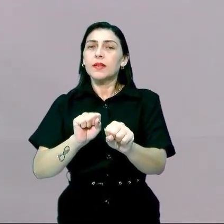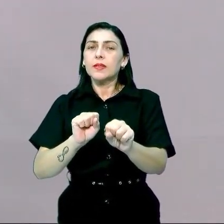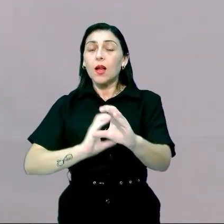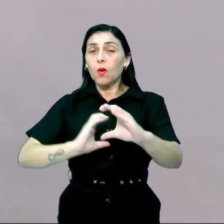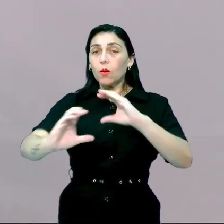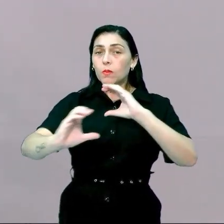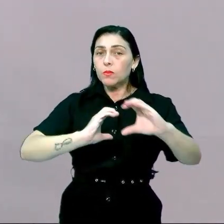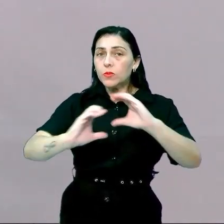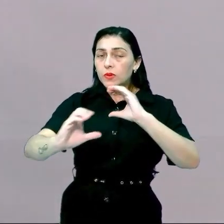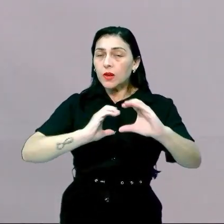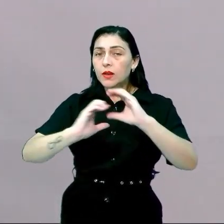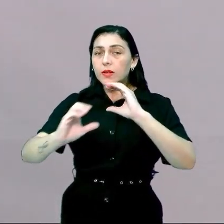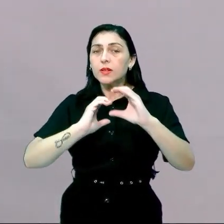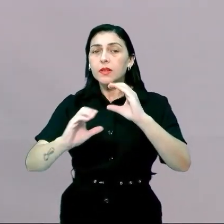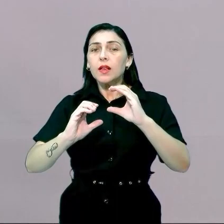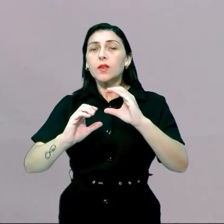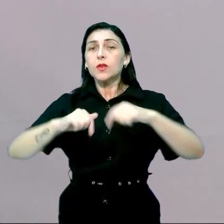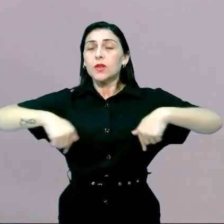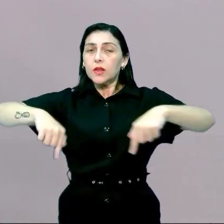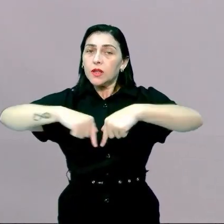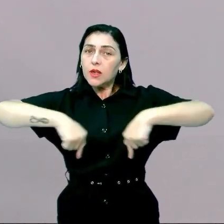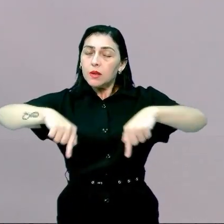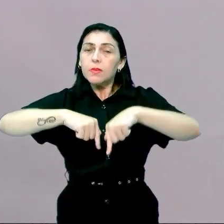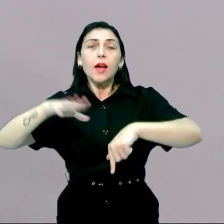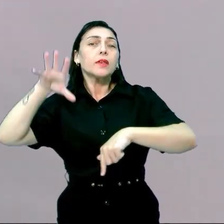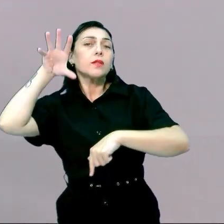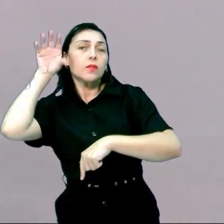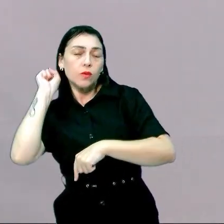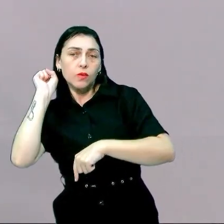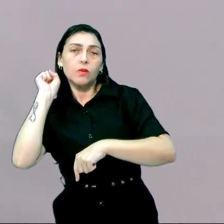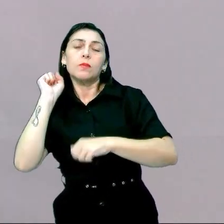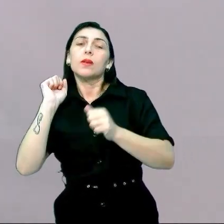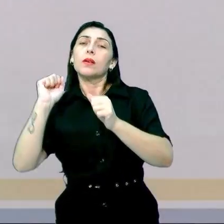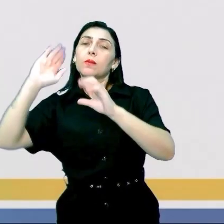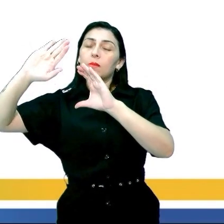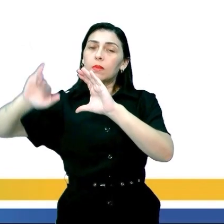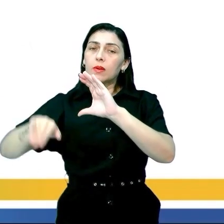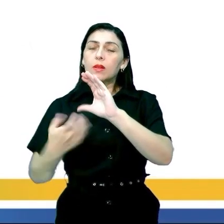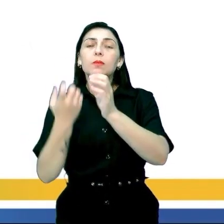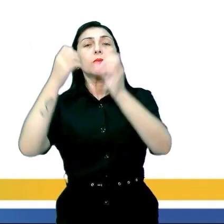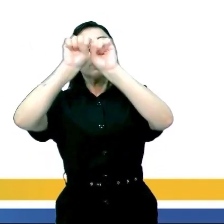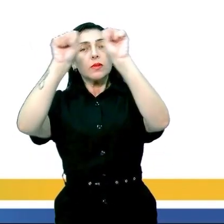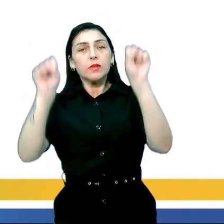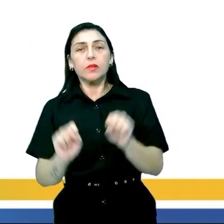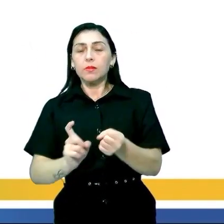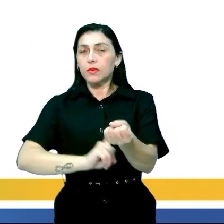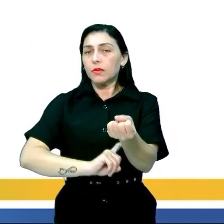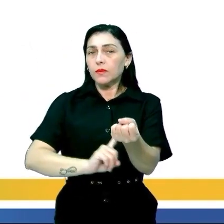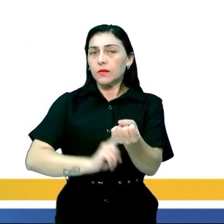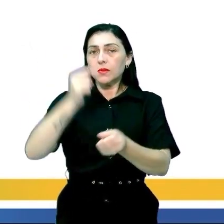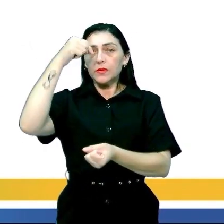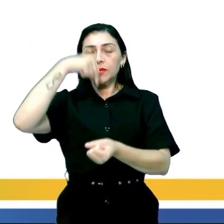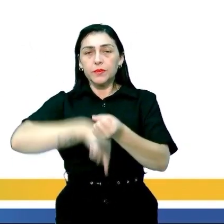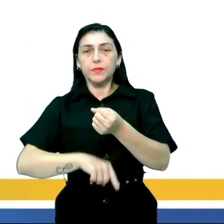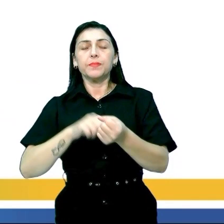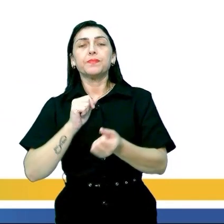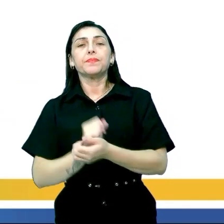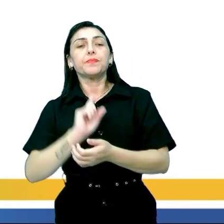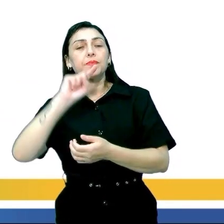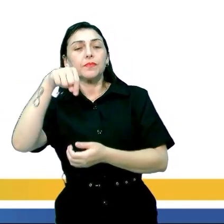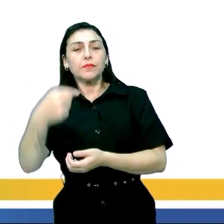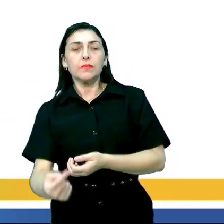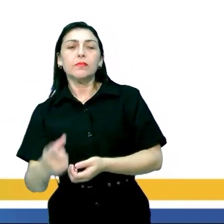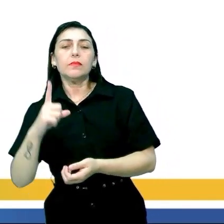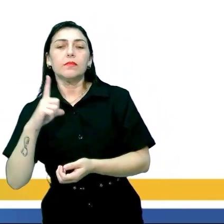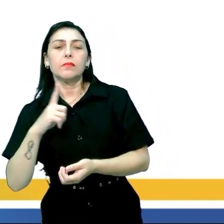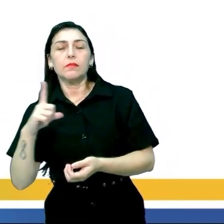de ondas sonoras em ondas químicas, tá certo? Para mandar aí para o nosso sistema, tá? Logo em